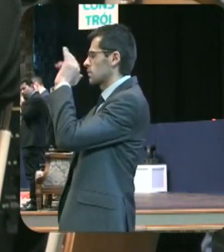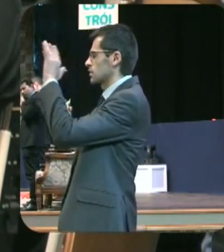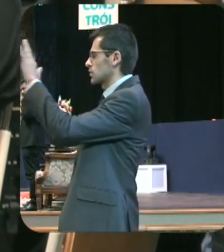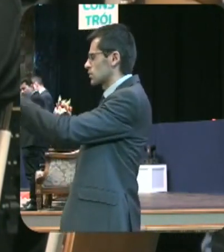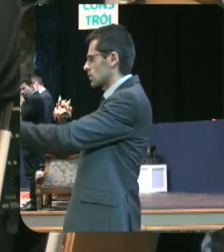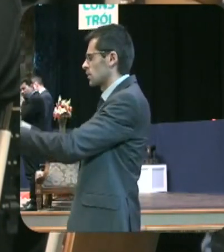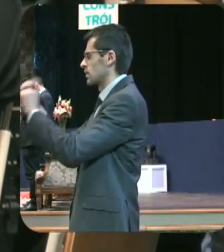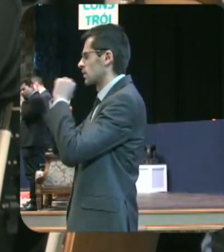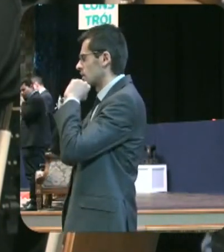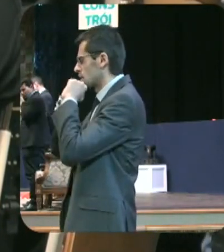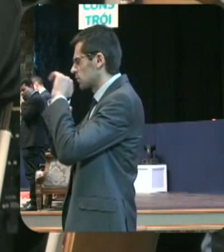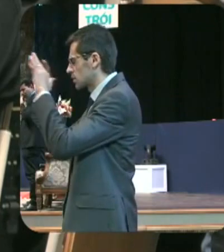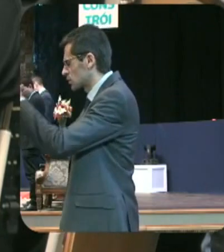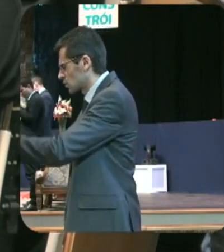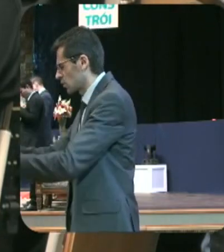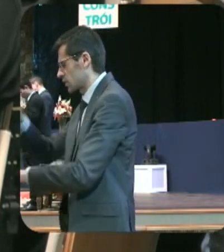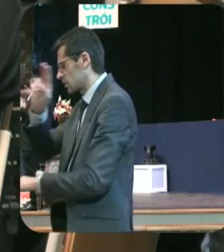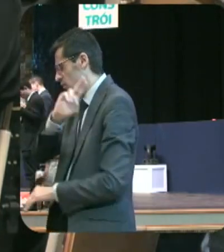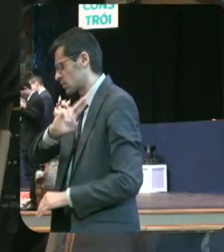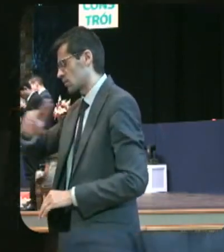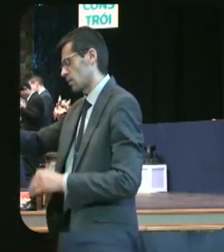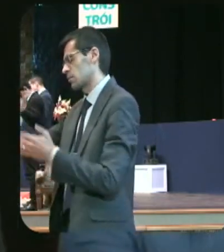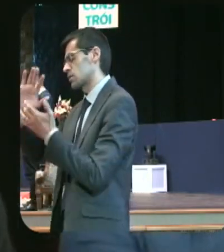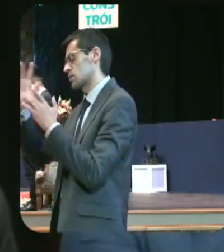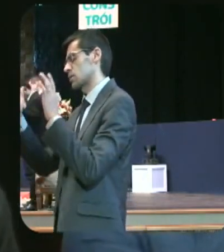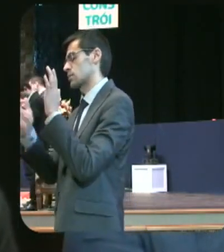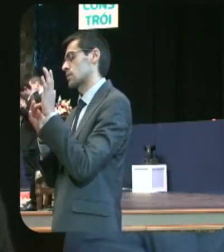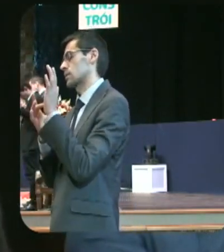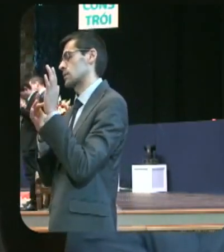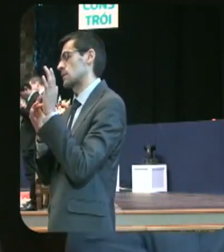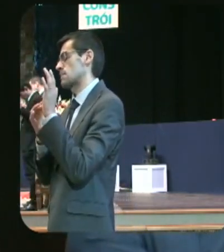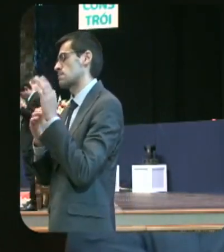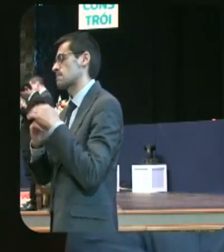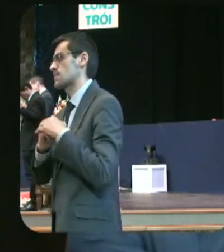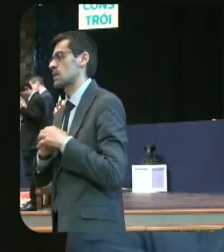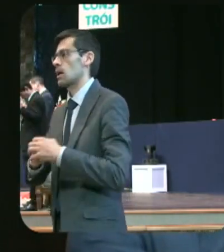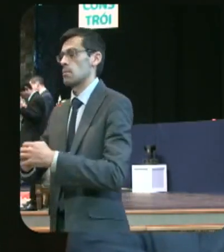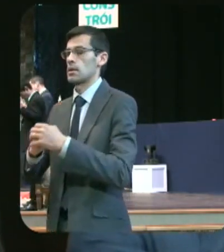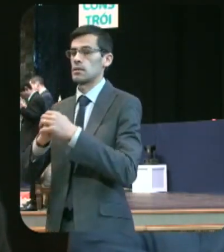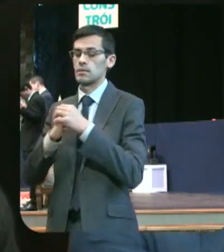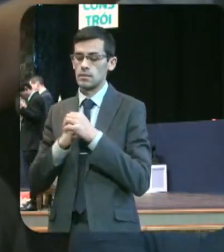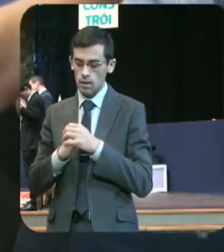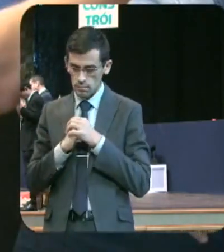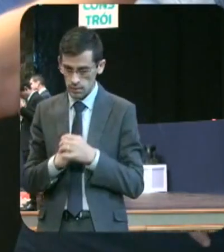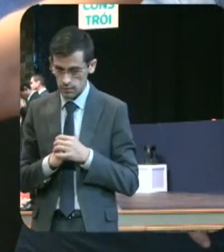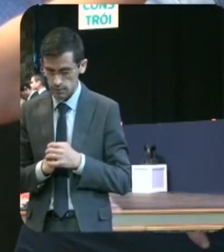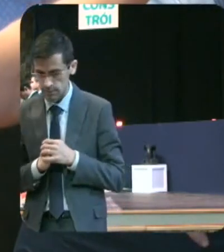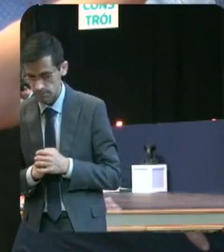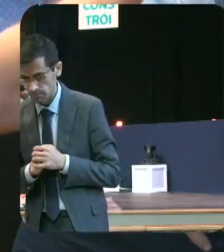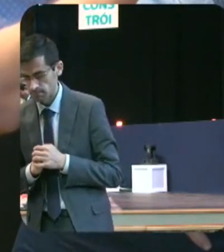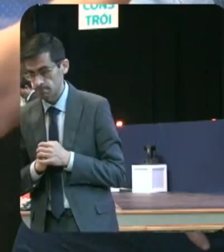abençoa, abençoa, em nome de Jesus. Amém,